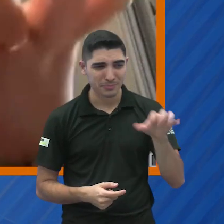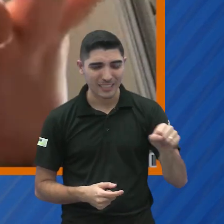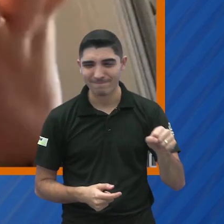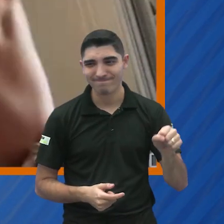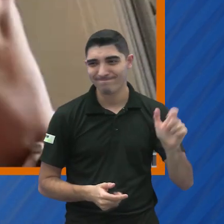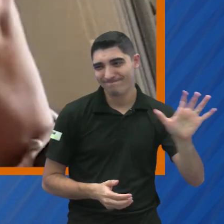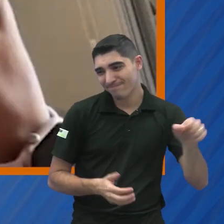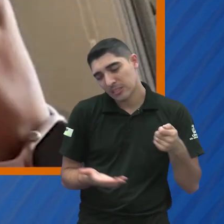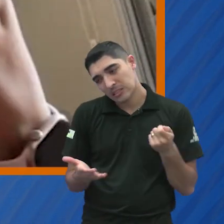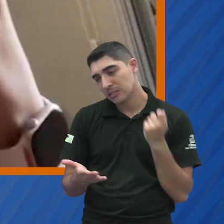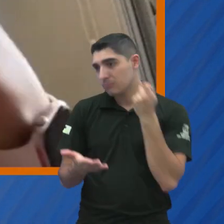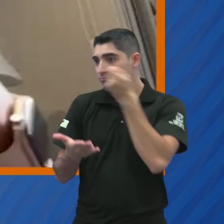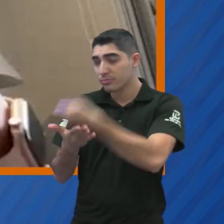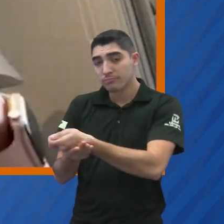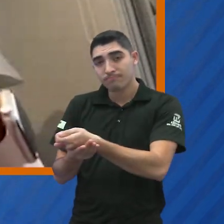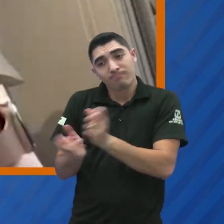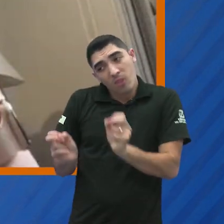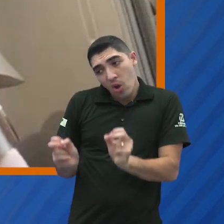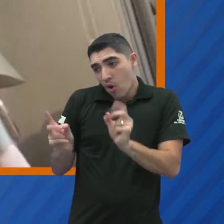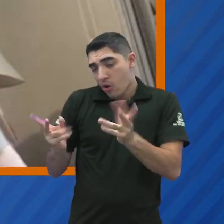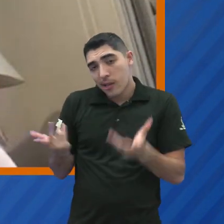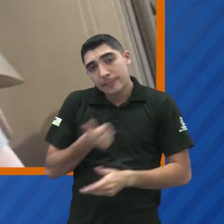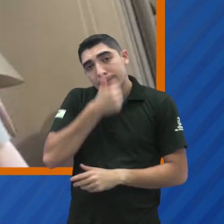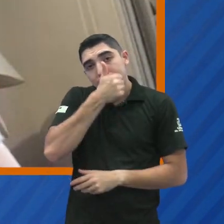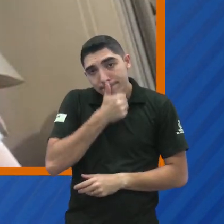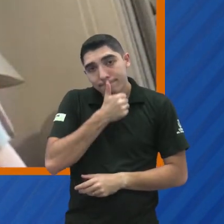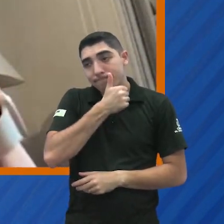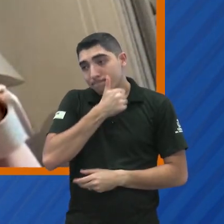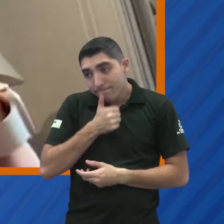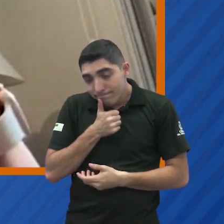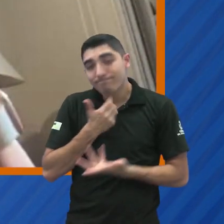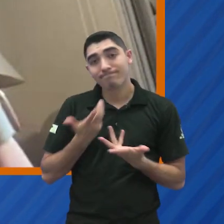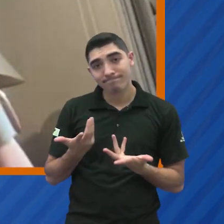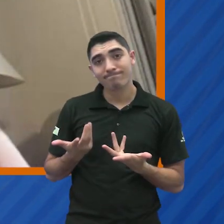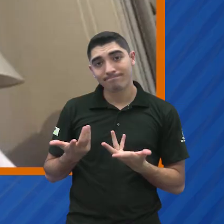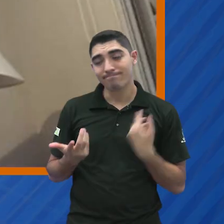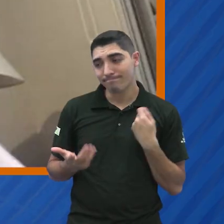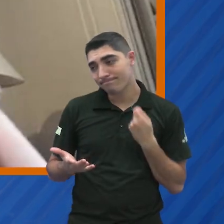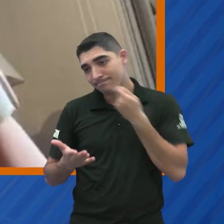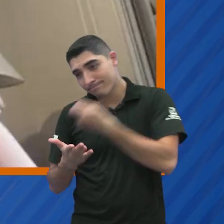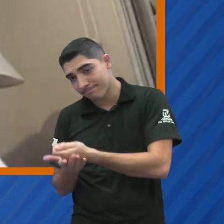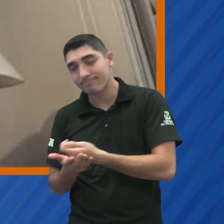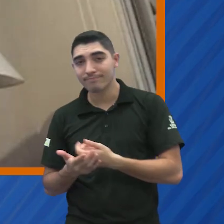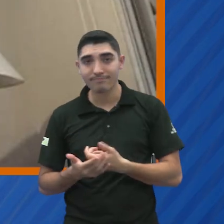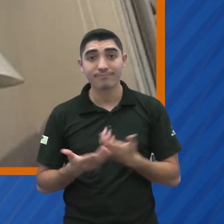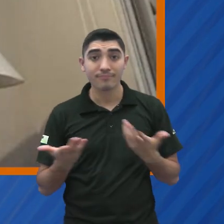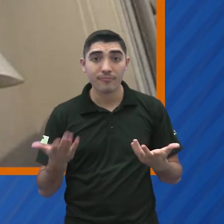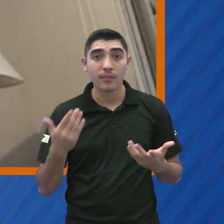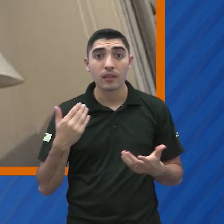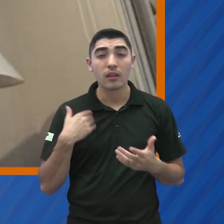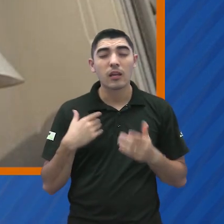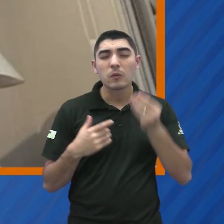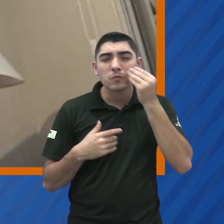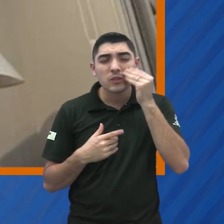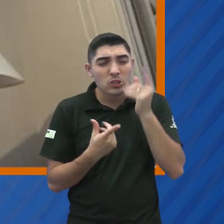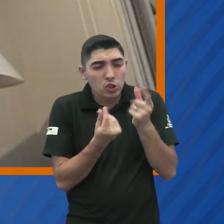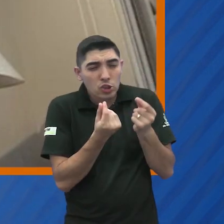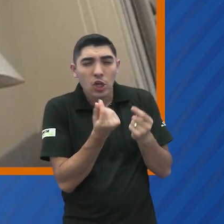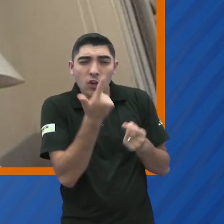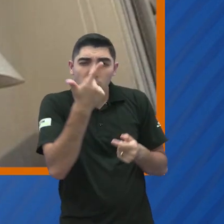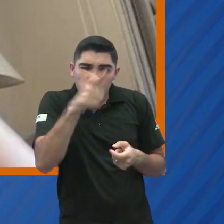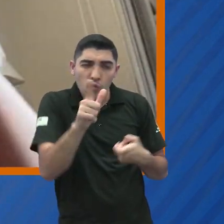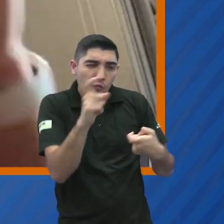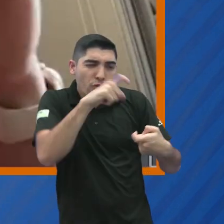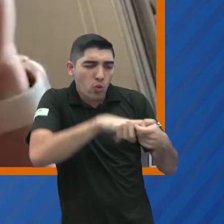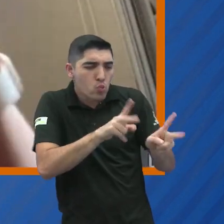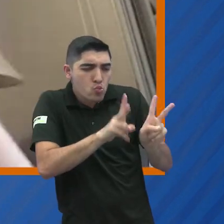gastar muito. Ok, então, às vezes, né, eu quero aumentar em 10%, às vezes eu quero aumentar em 5%, ou às vezes eu quero